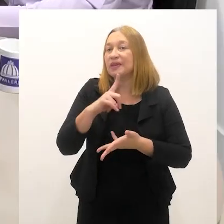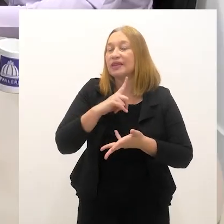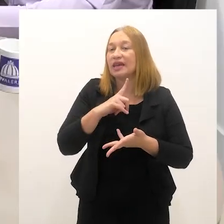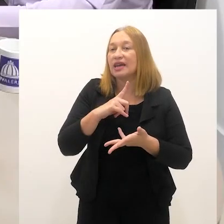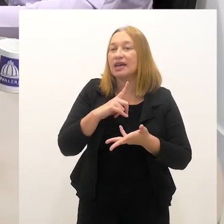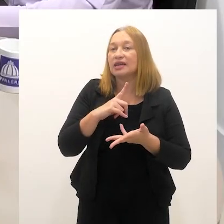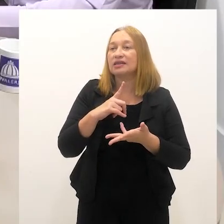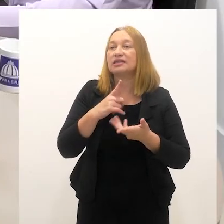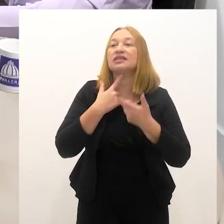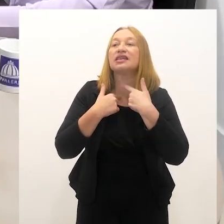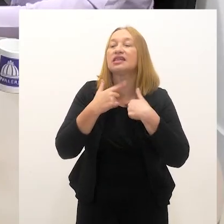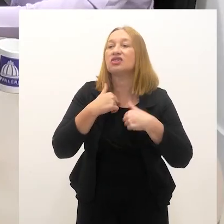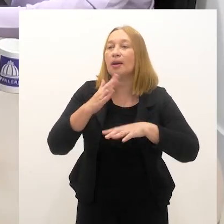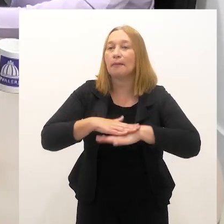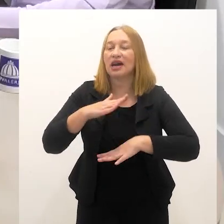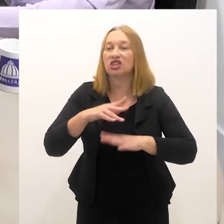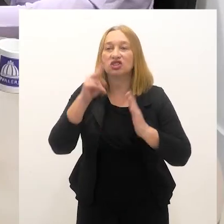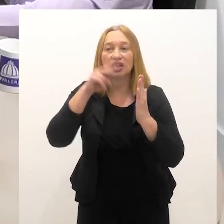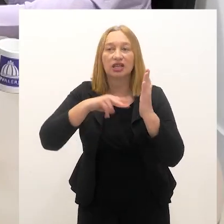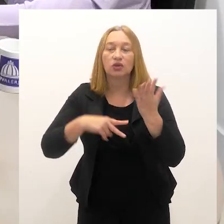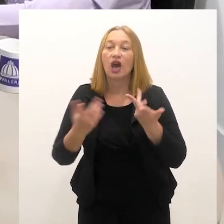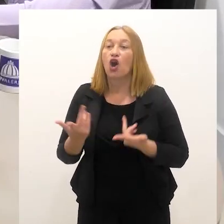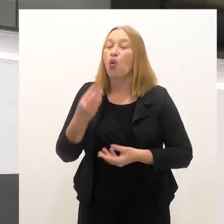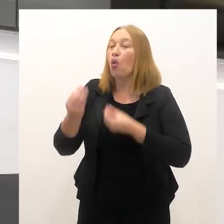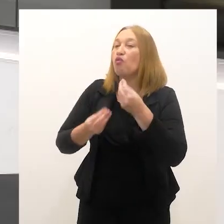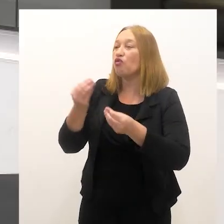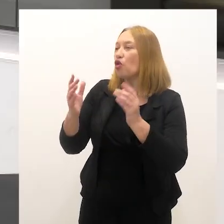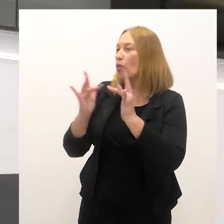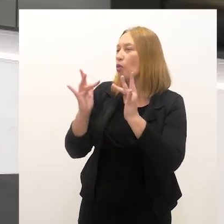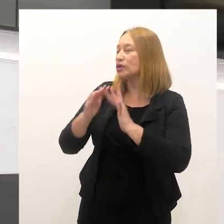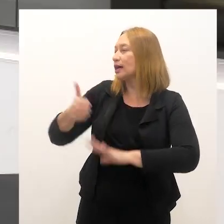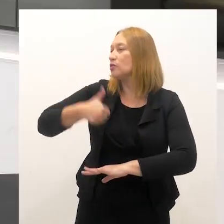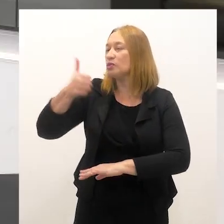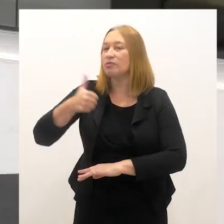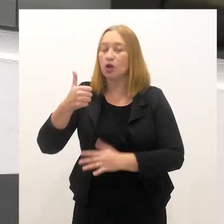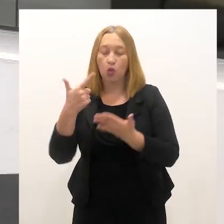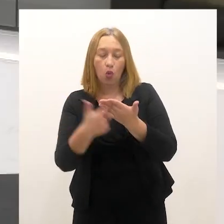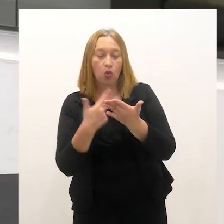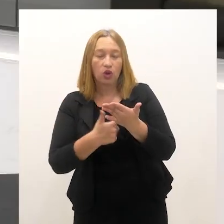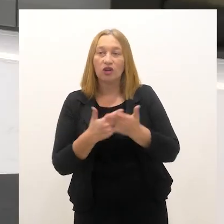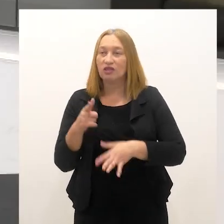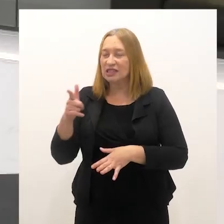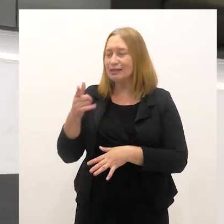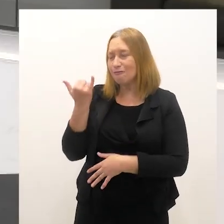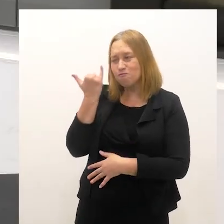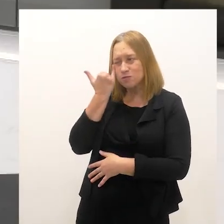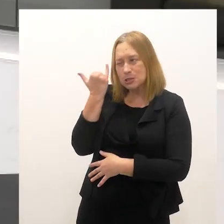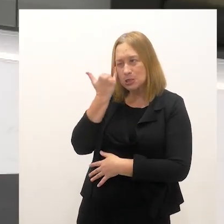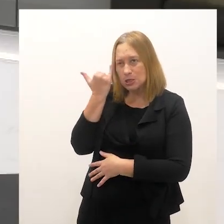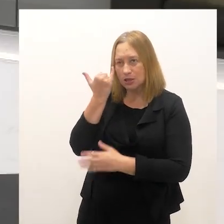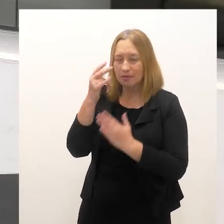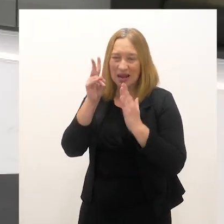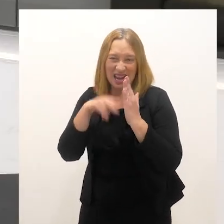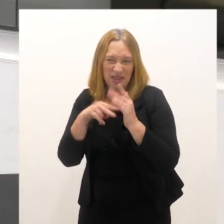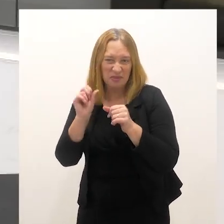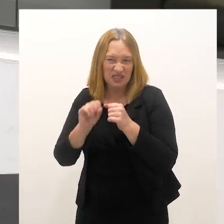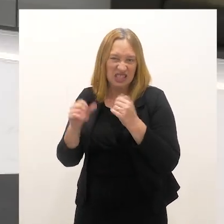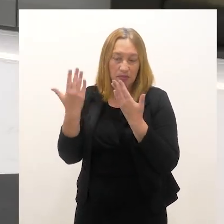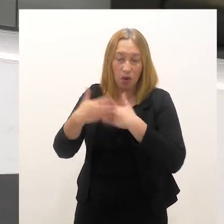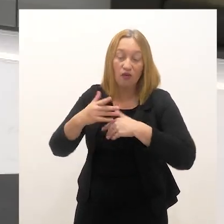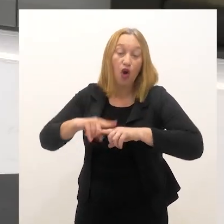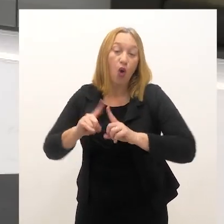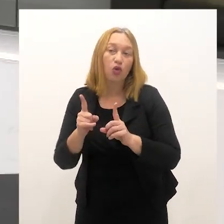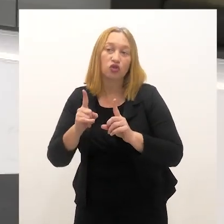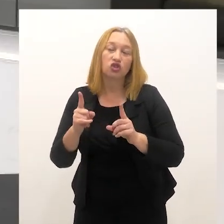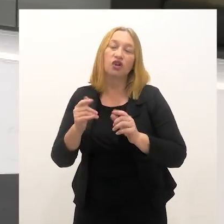começasse a ter esse hábito da leitura. Como é que foi esse primeiro contato com esses livros? Você teve aquela preguicinha de ler para fazer a